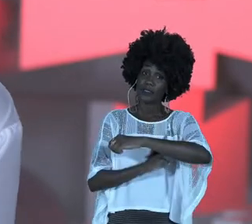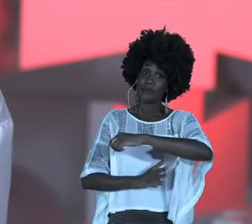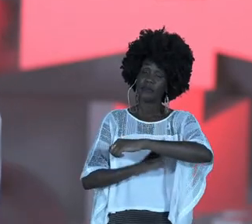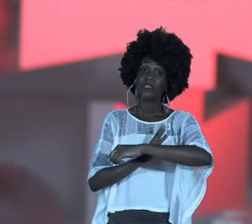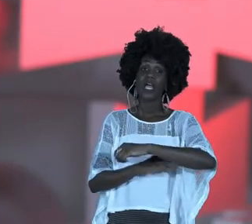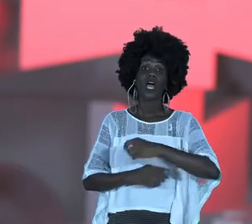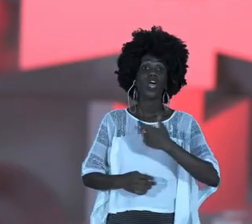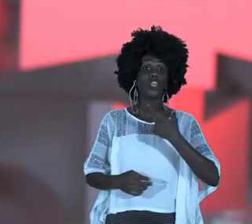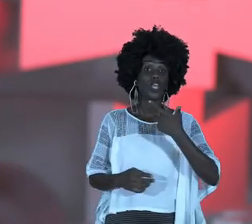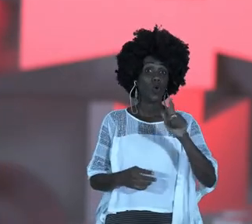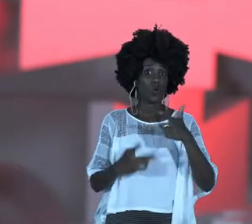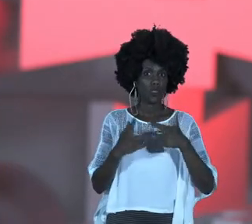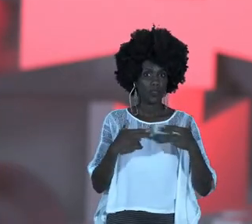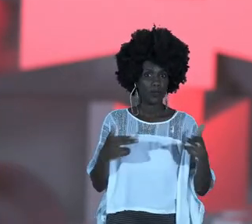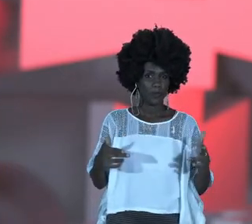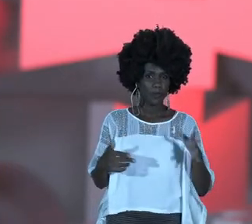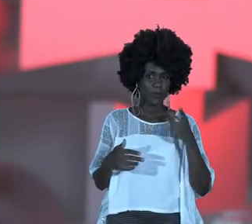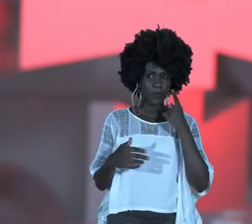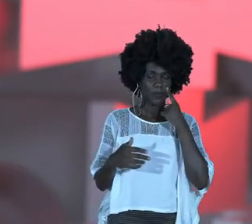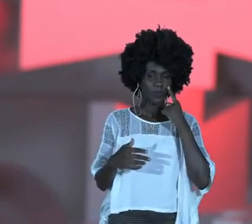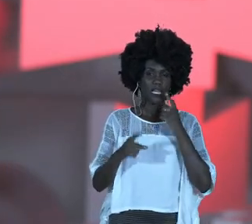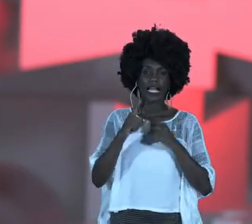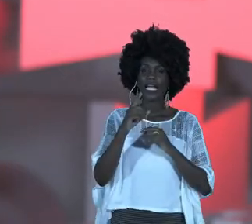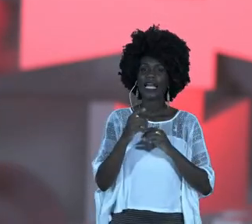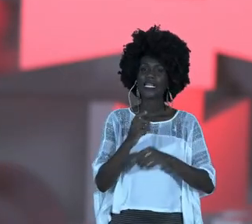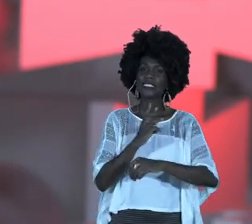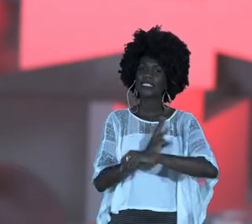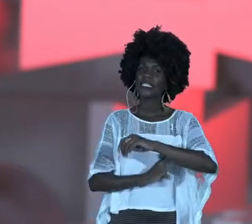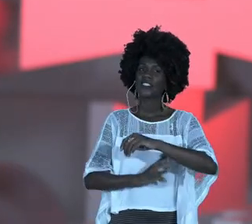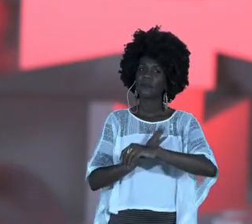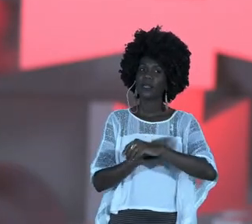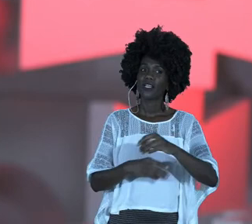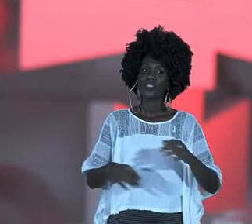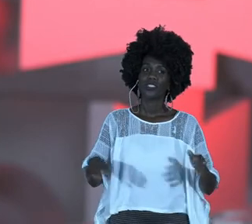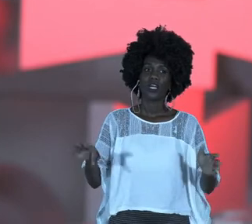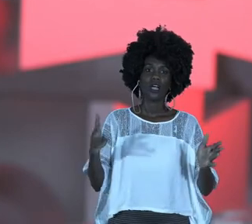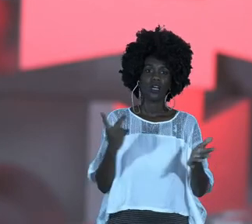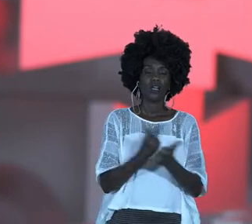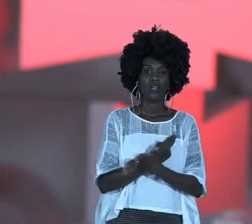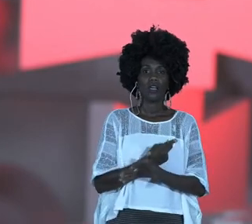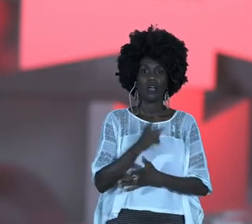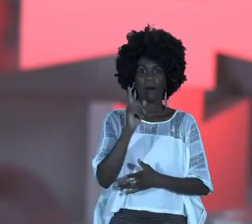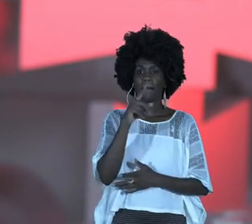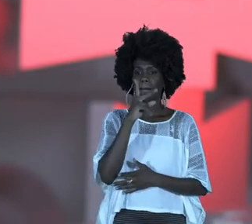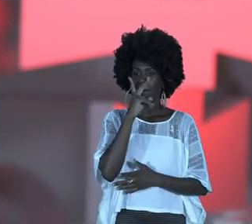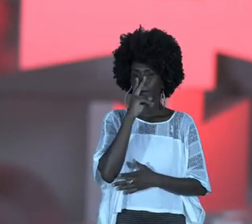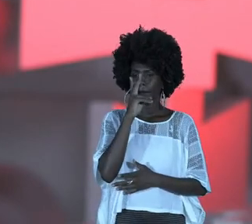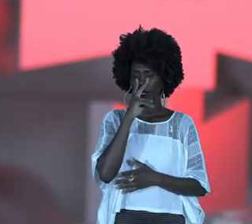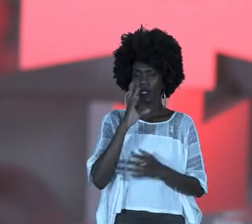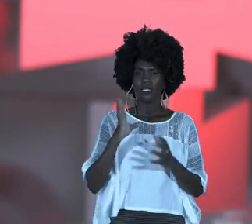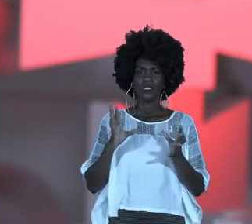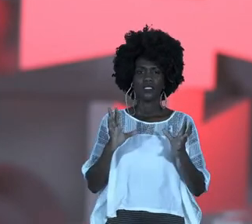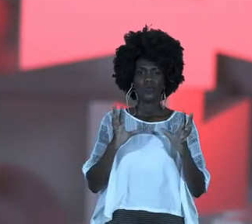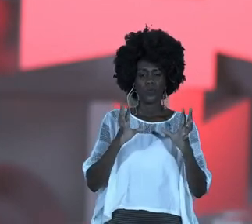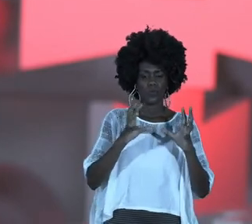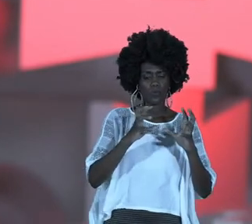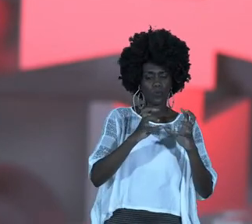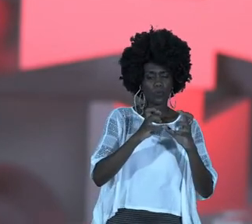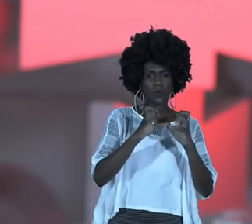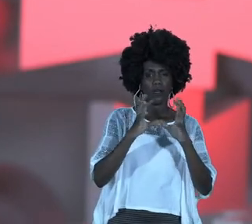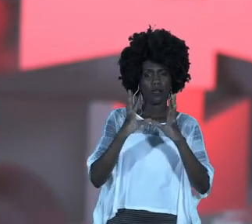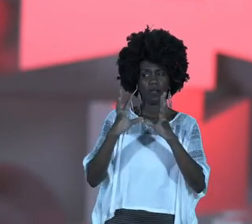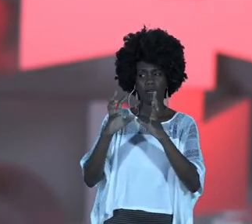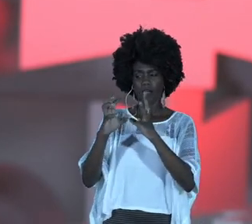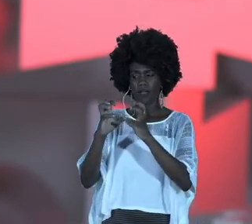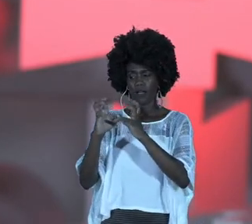gente tem uma outra situação. A Idade Média chega e cria uma espécie de clausura nas